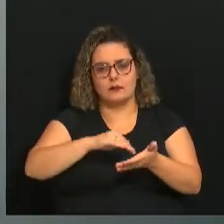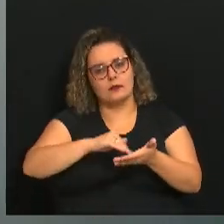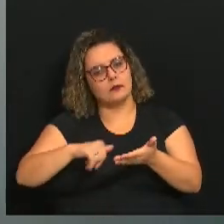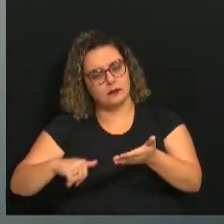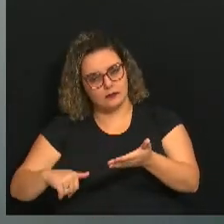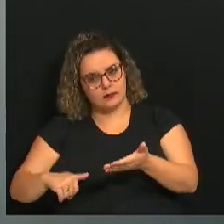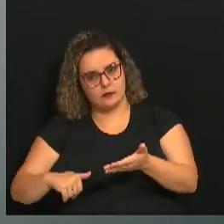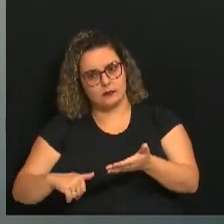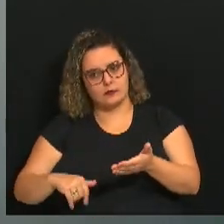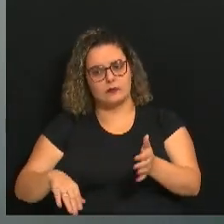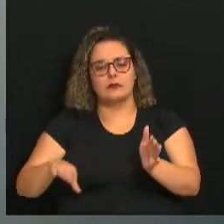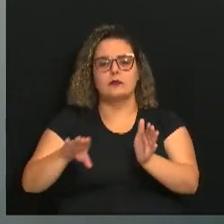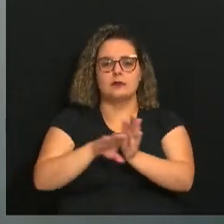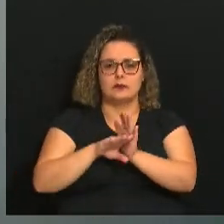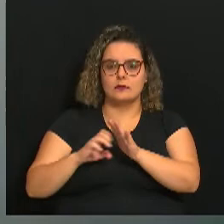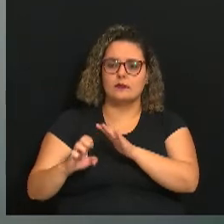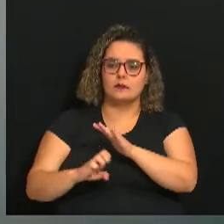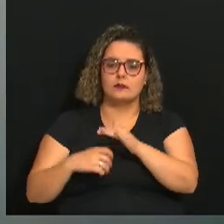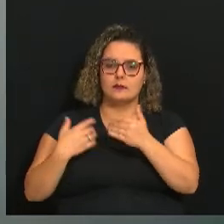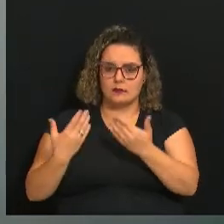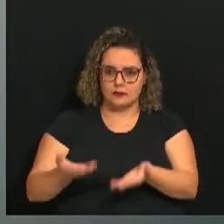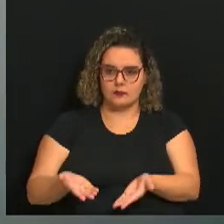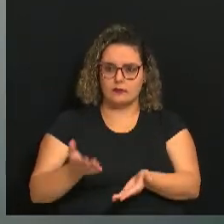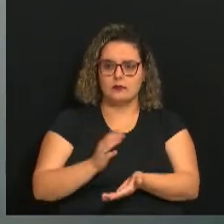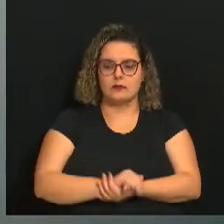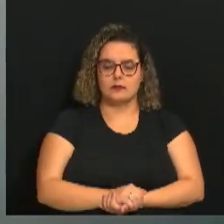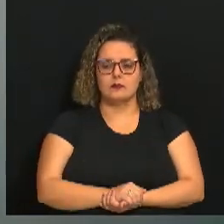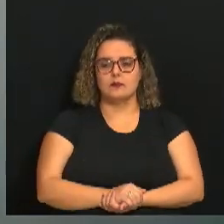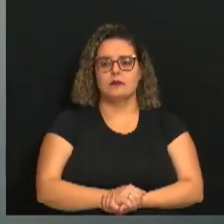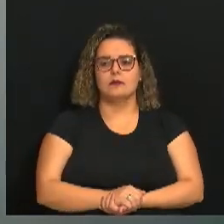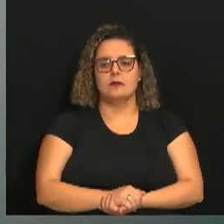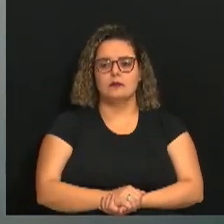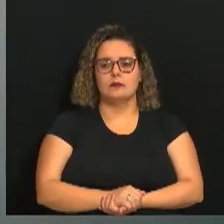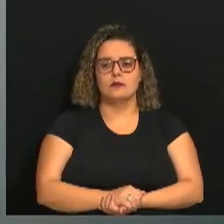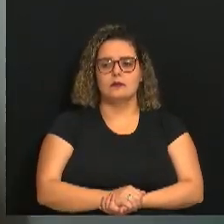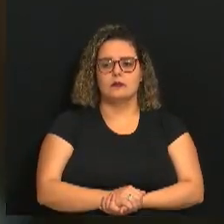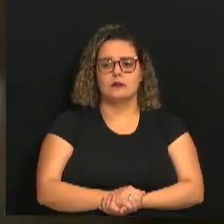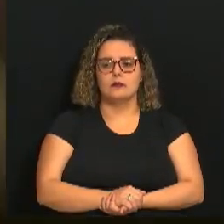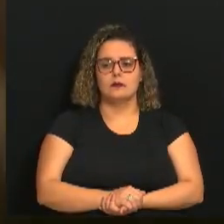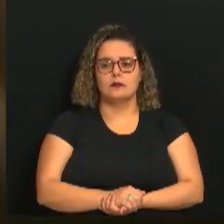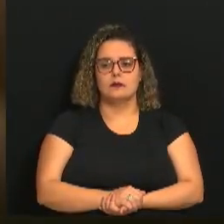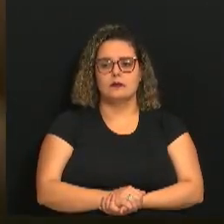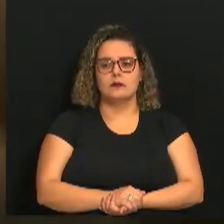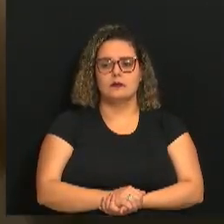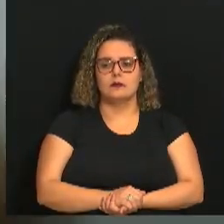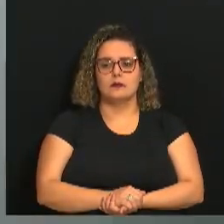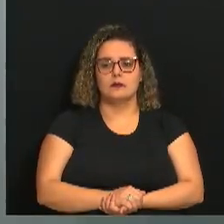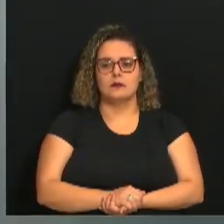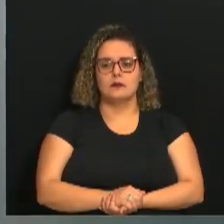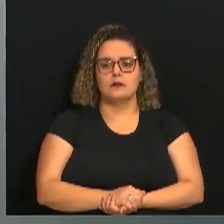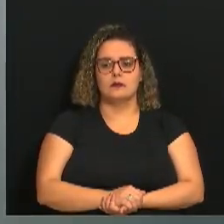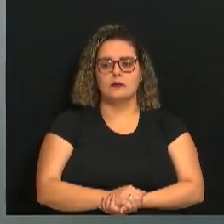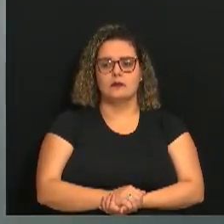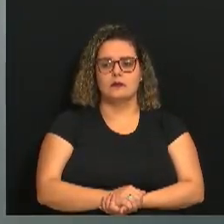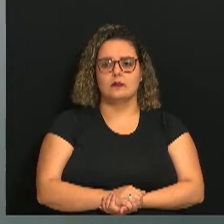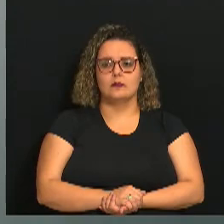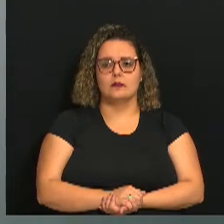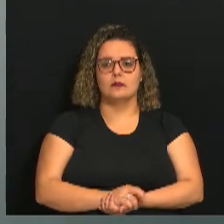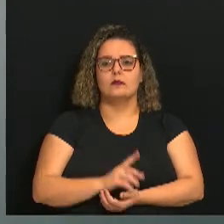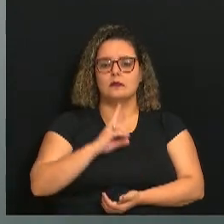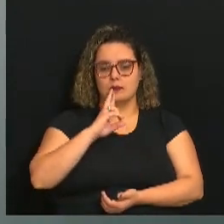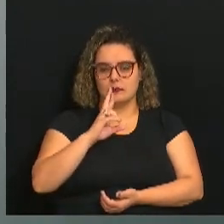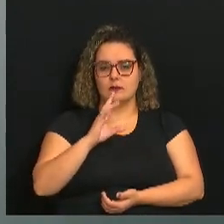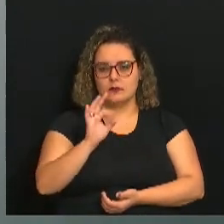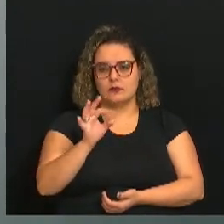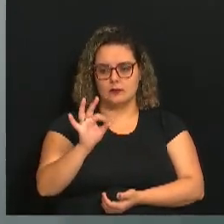Aí chegou nessa empresa. Aí eu vou tentar aqui, já por aqui, ir respondendo, não na ordem que você colocou, mas eu vou falando